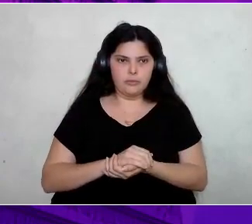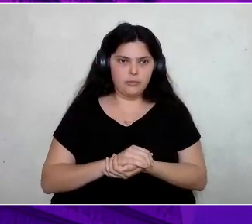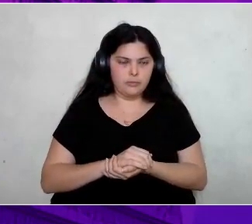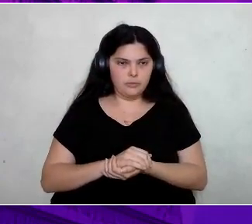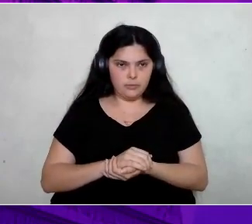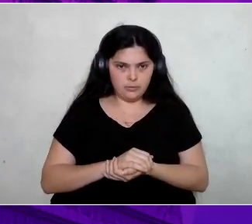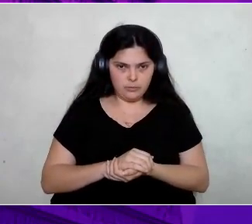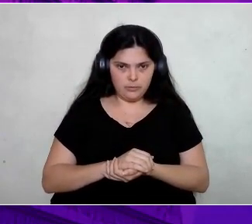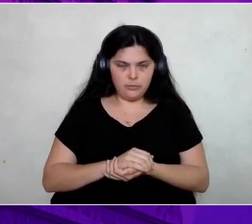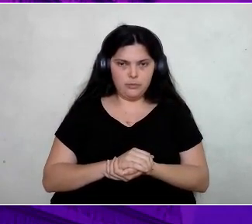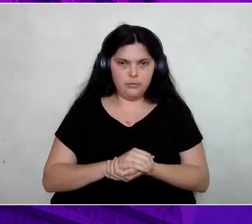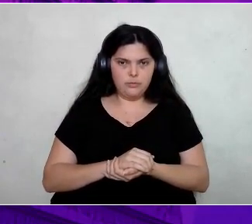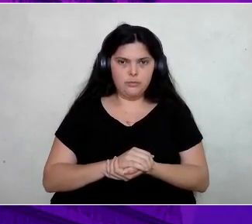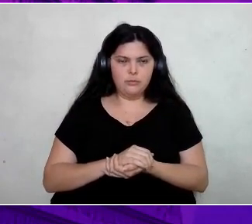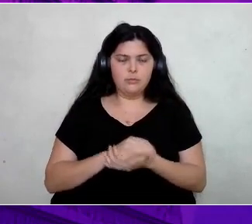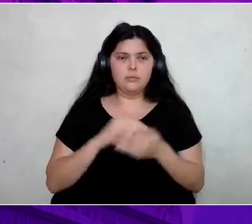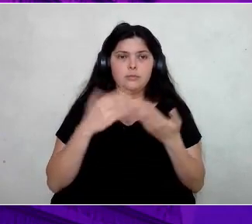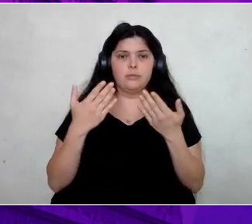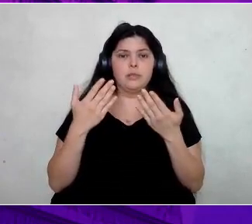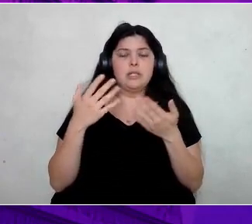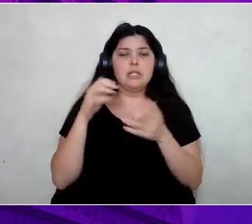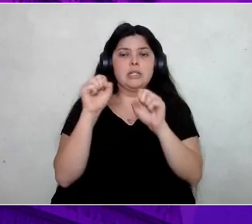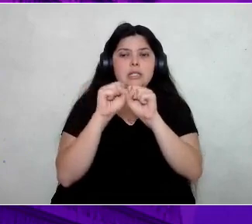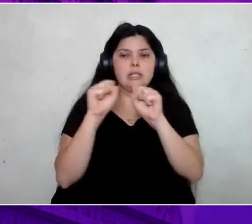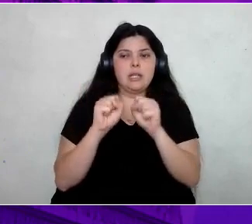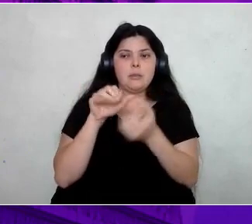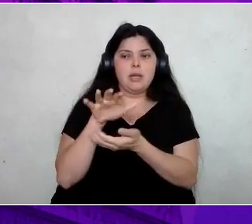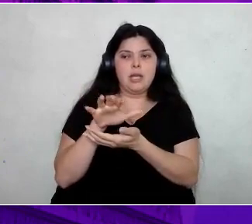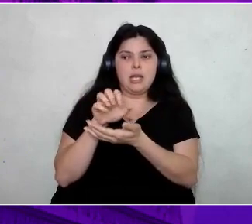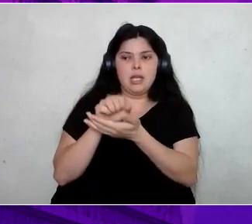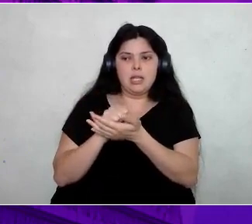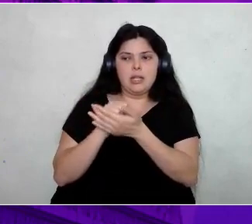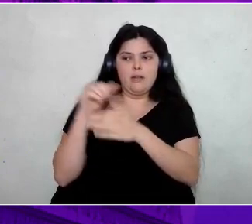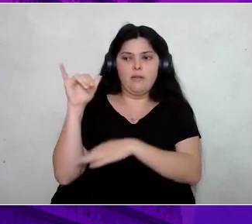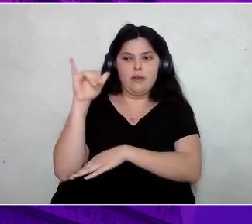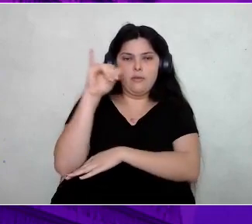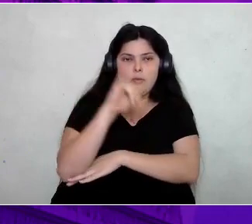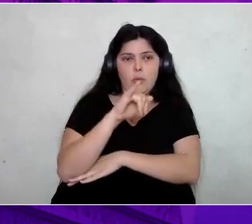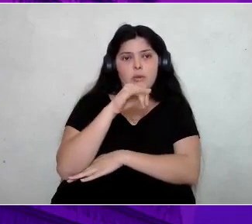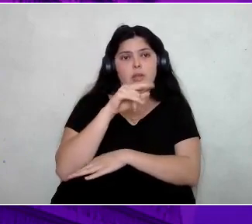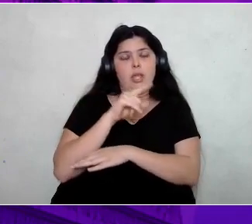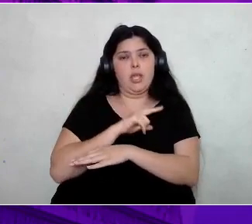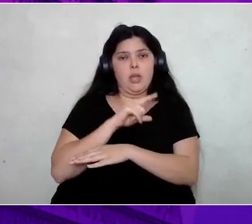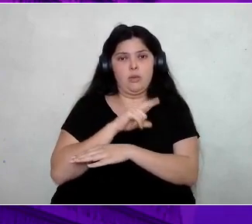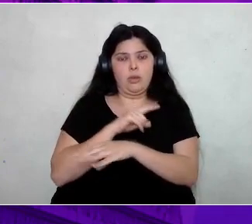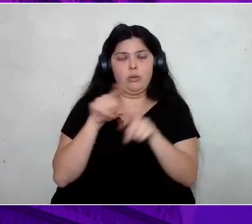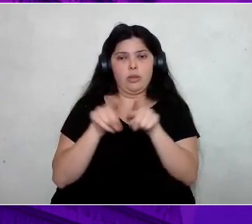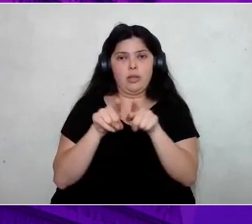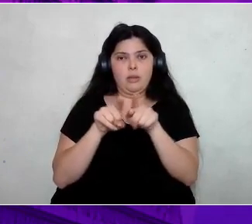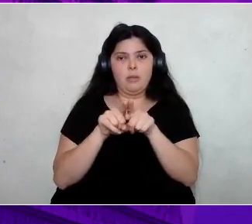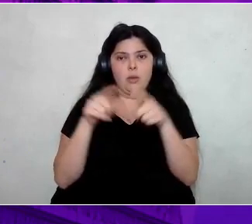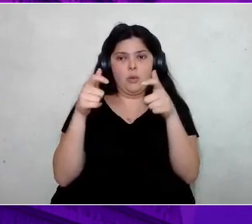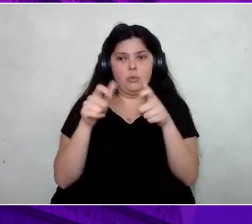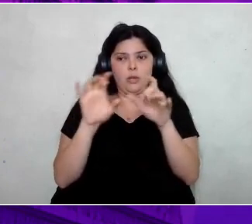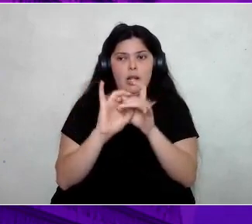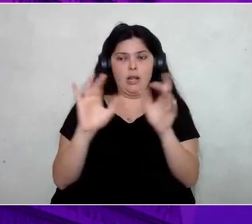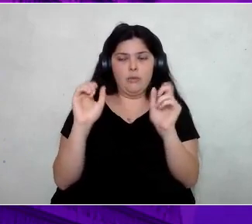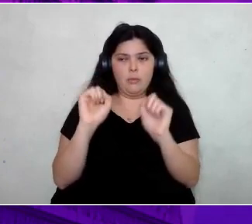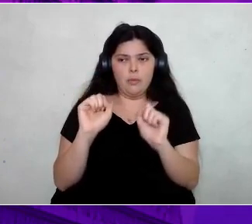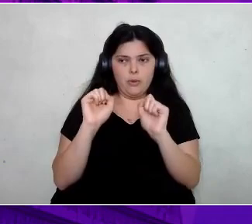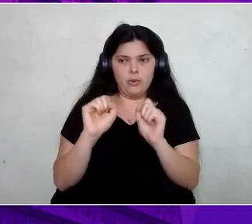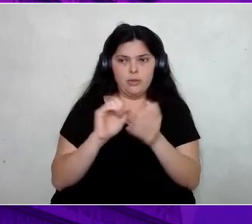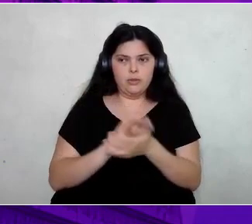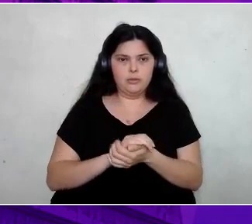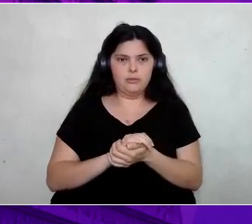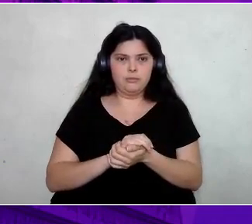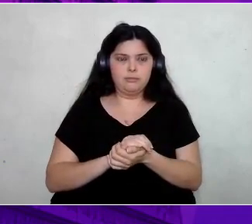Sistema de reserva de voos. Desde que eu tenha um assento disponível, pelo menos, quando eu faço